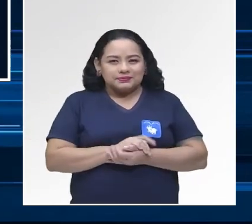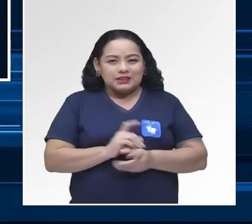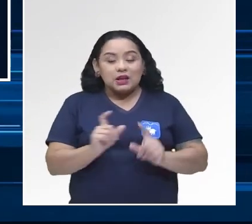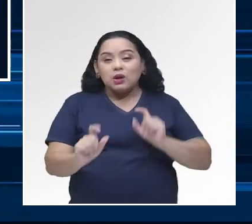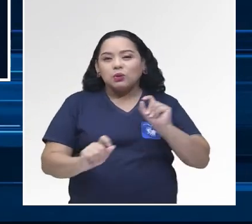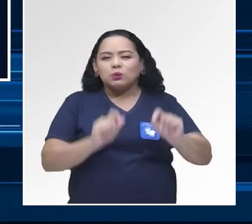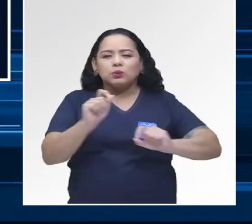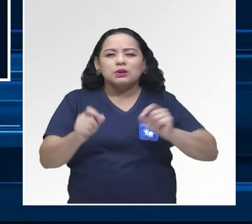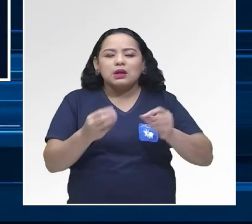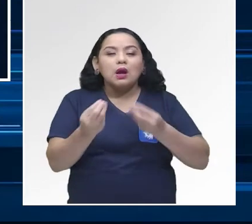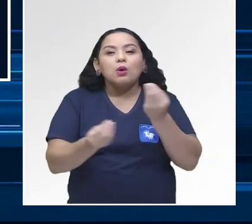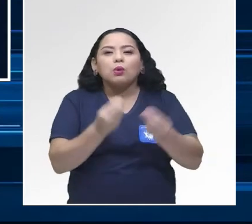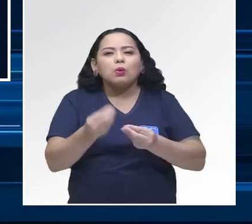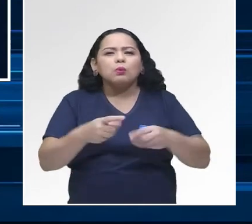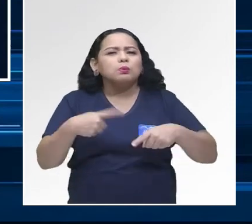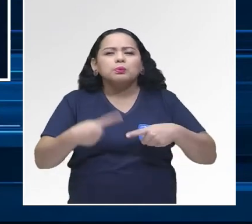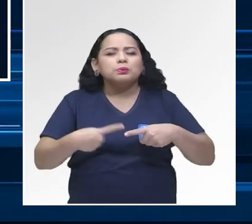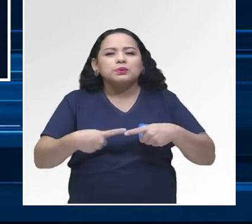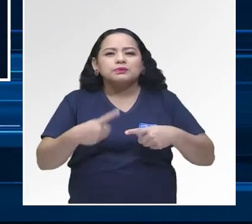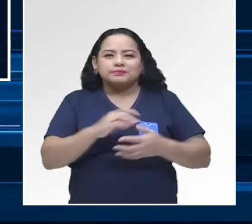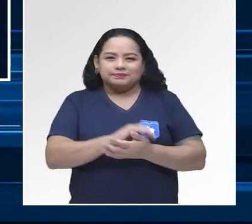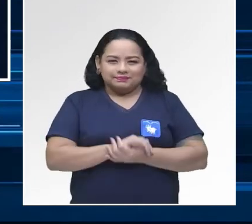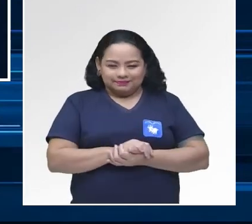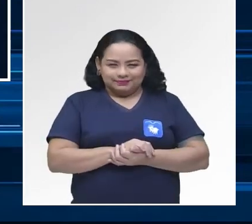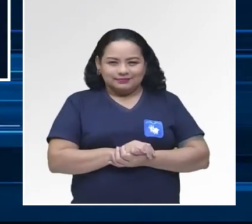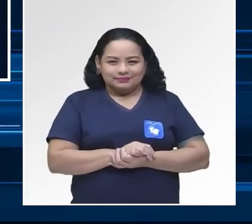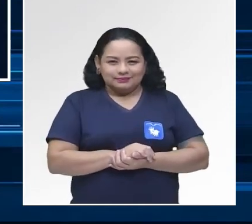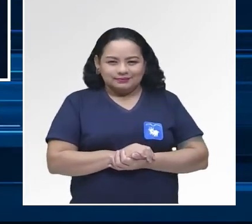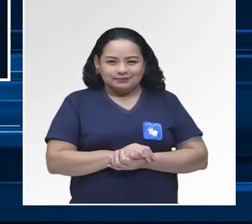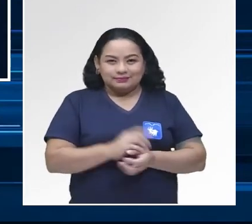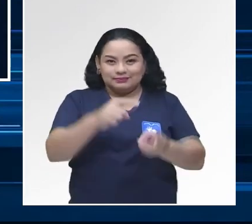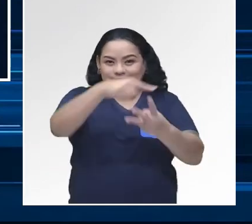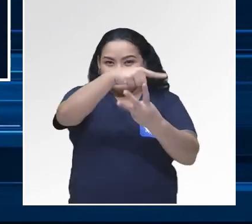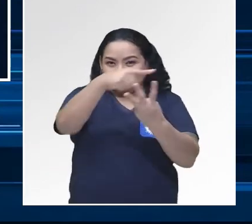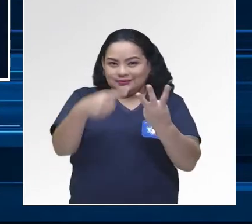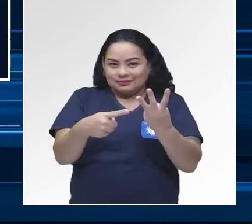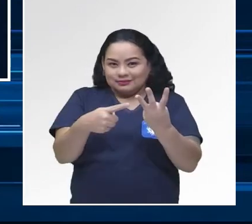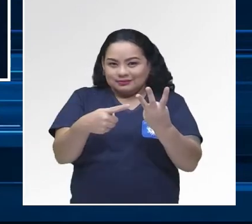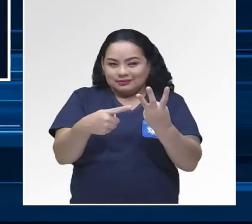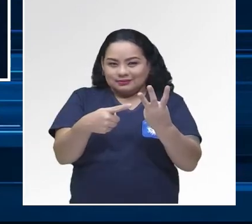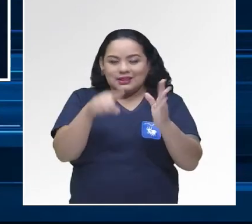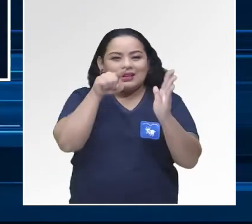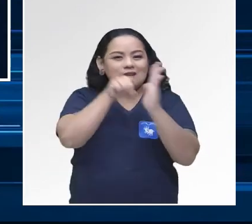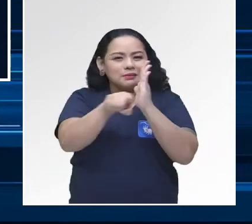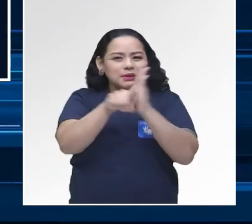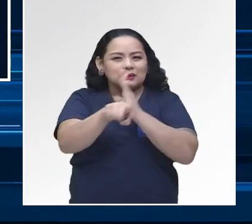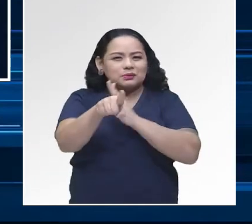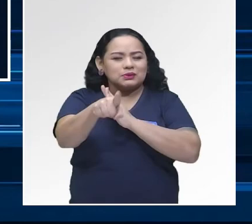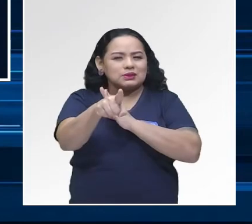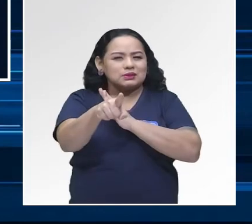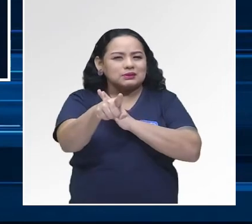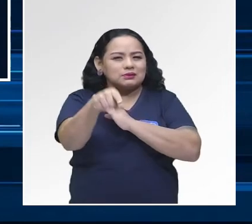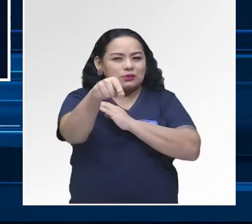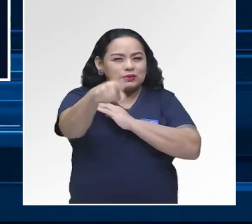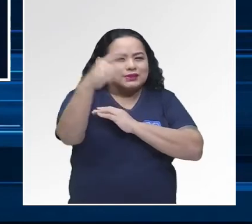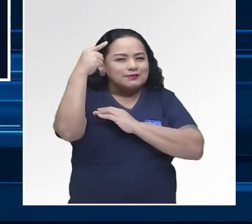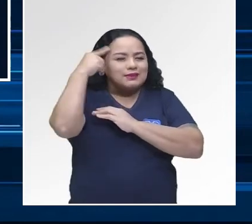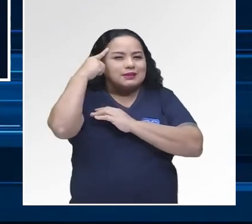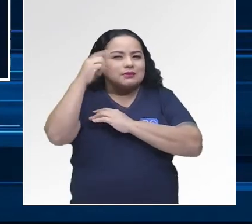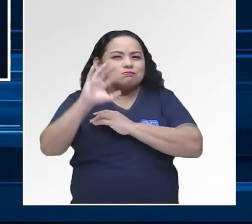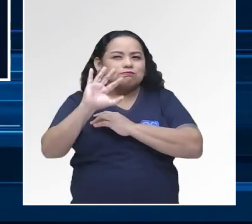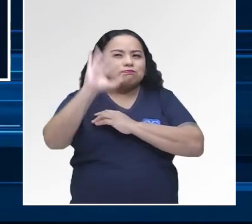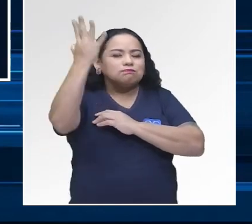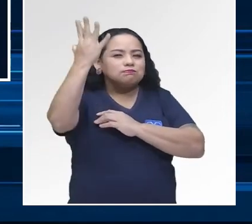é, como é, por que é? Coloque essas perguntas quando você estiver diante de uma situação